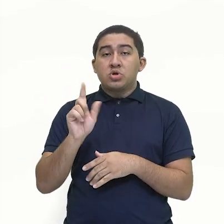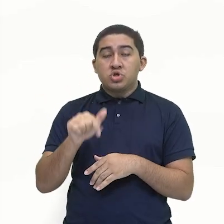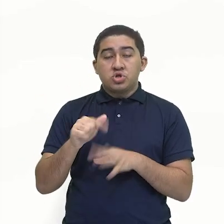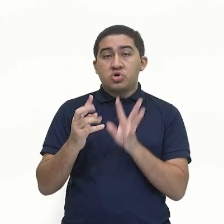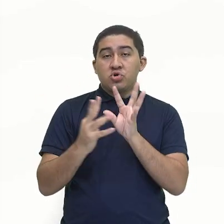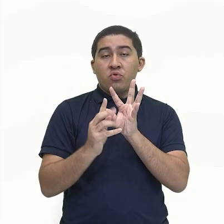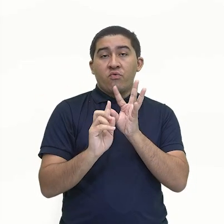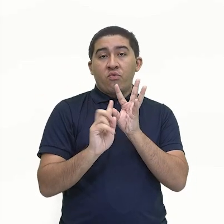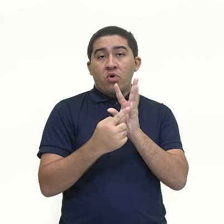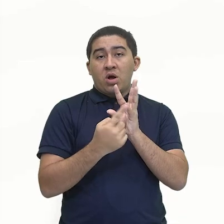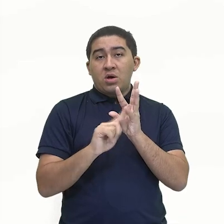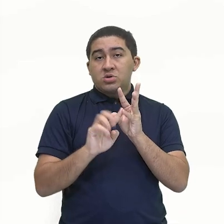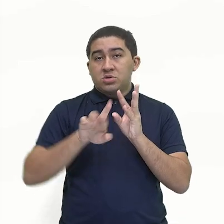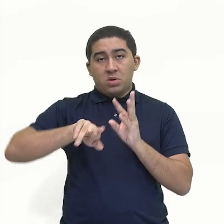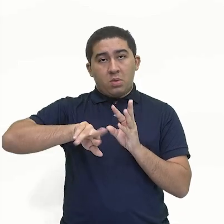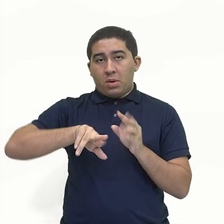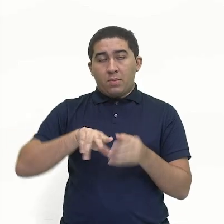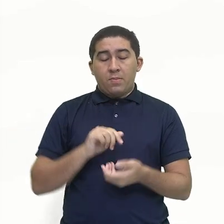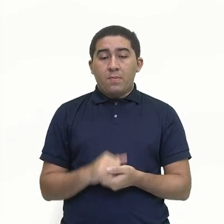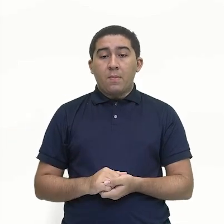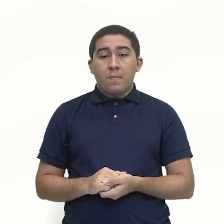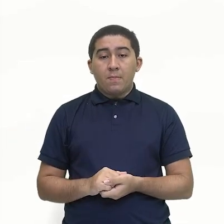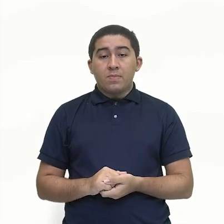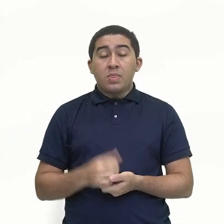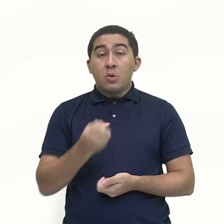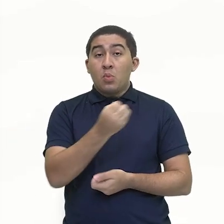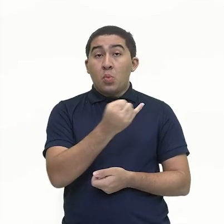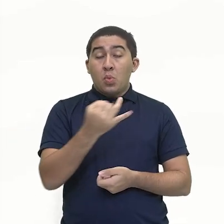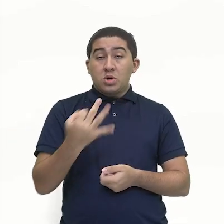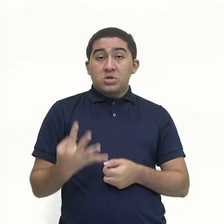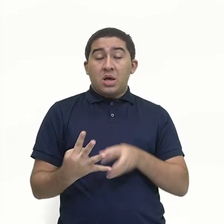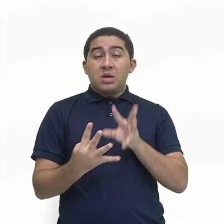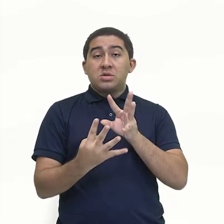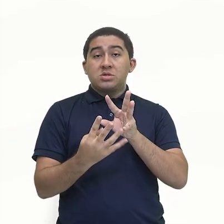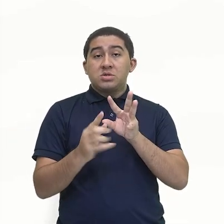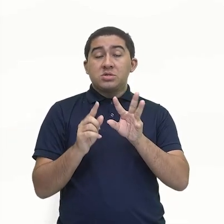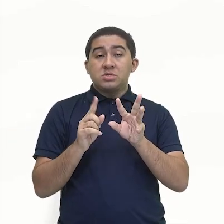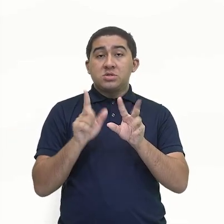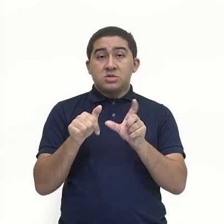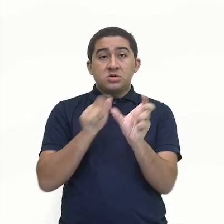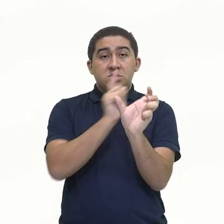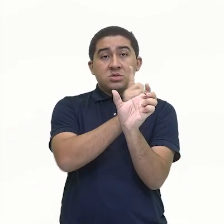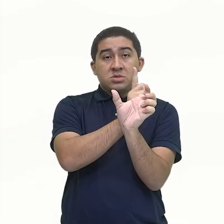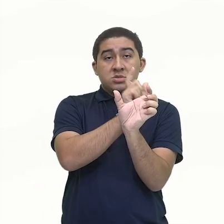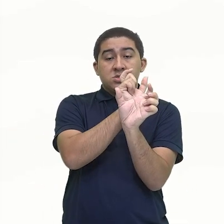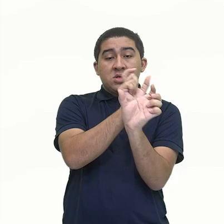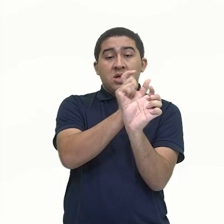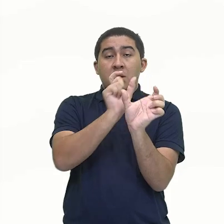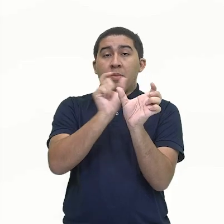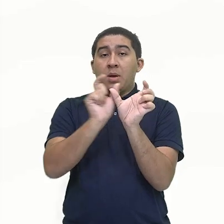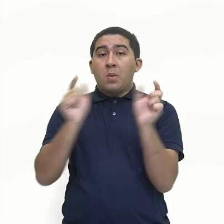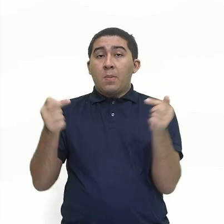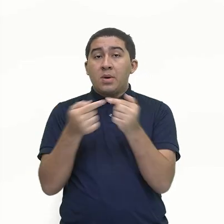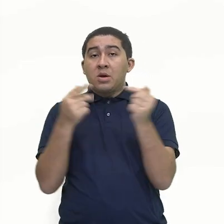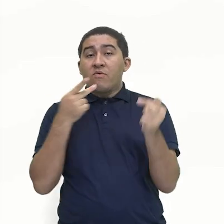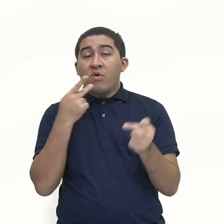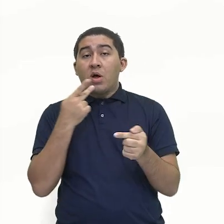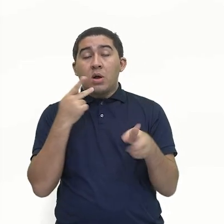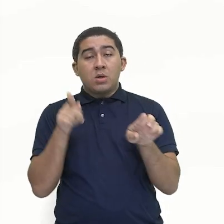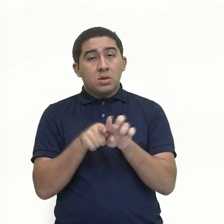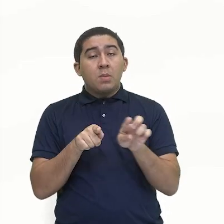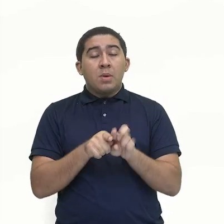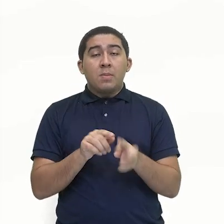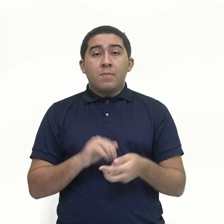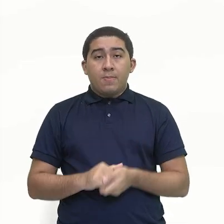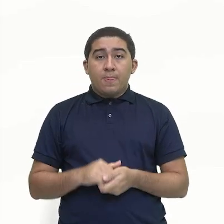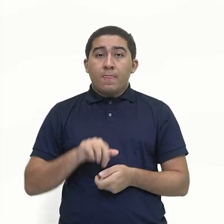vogais, e não é bem assim. A quantidade de sílabas, ela está ligada à fala, à pronúncia,